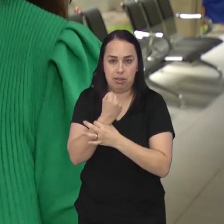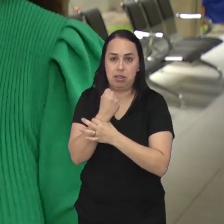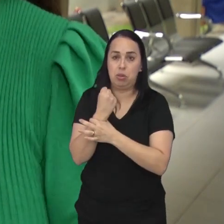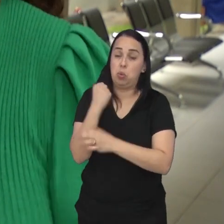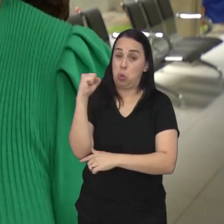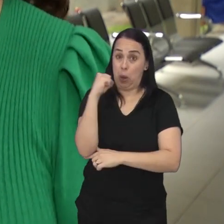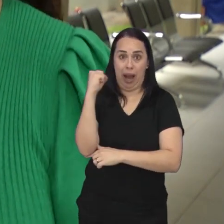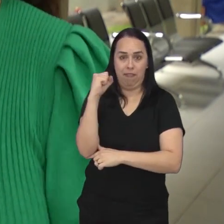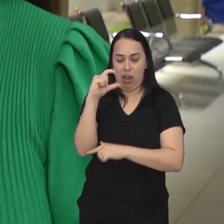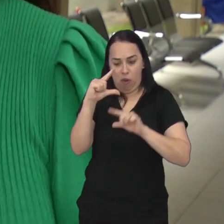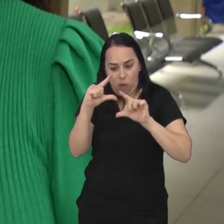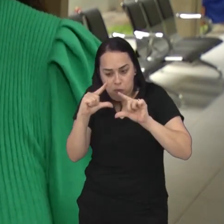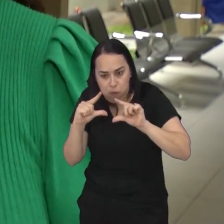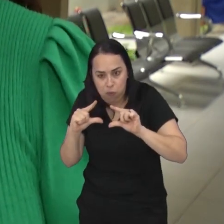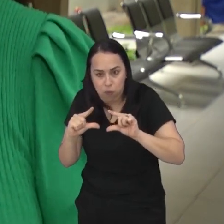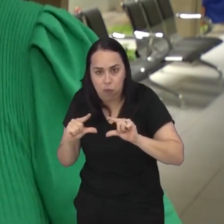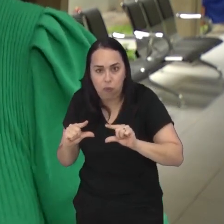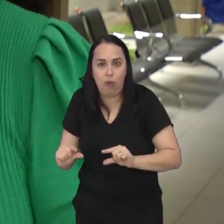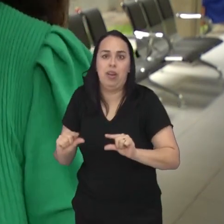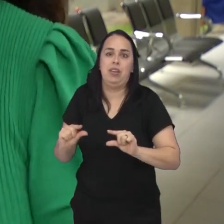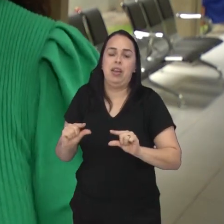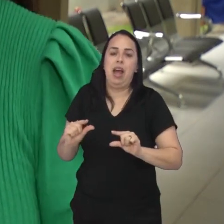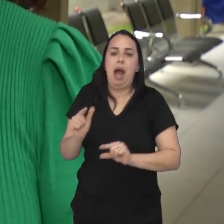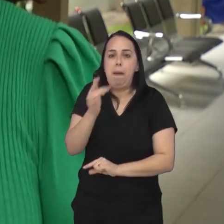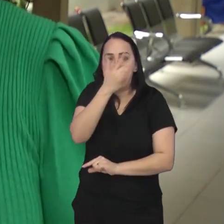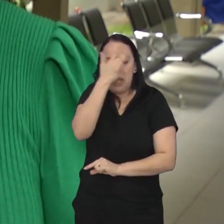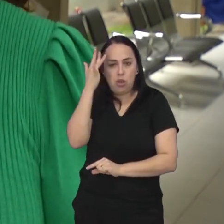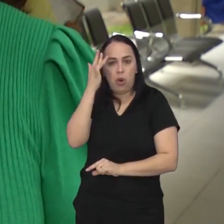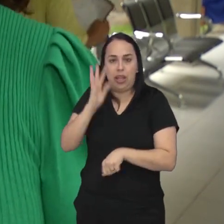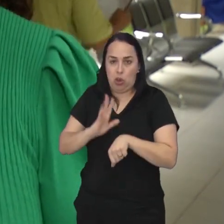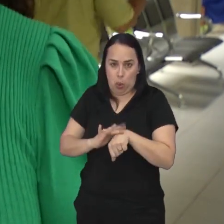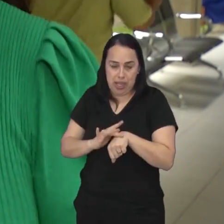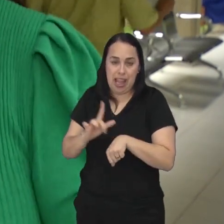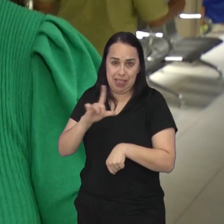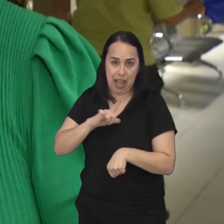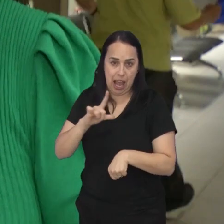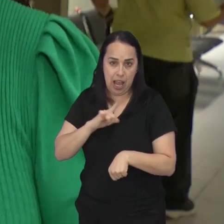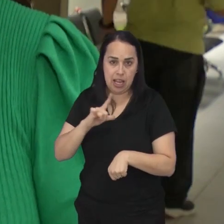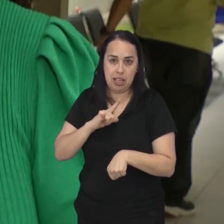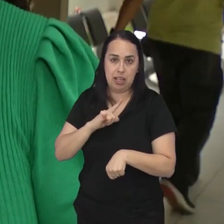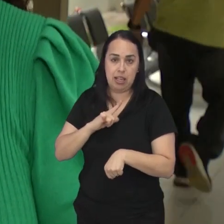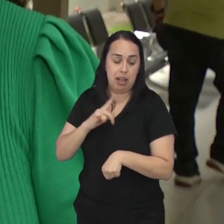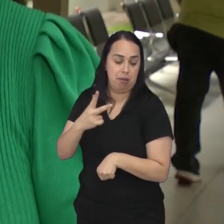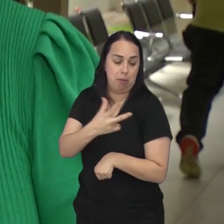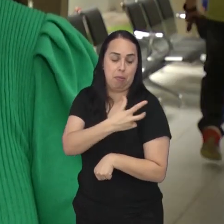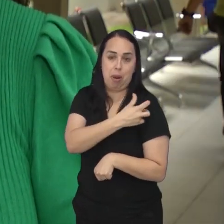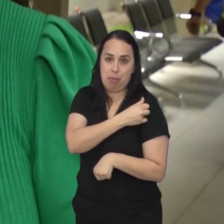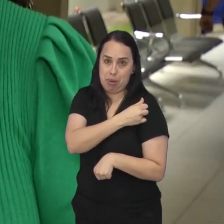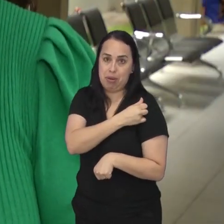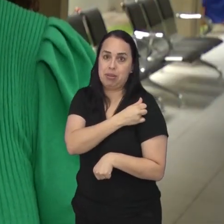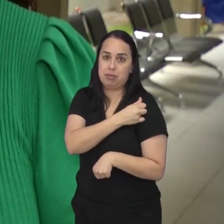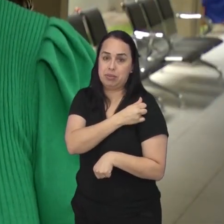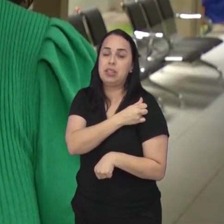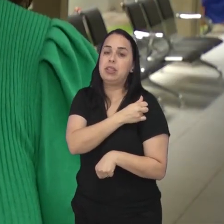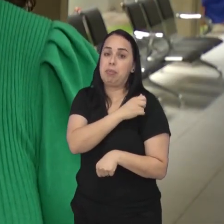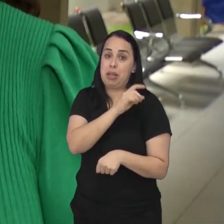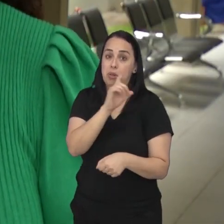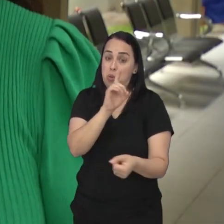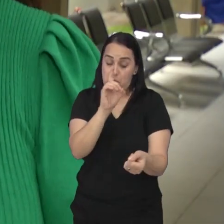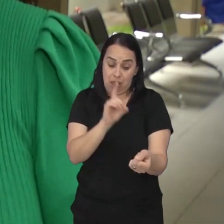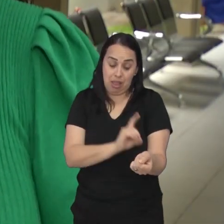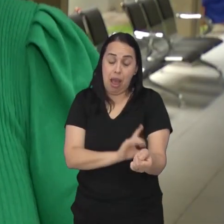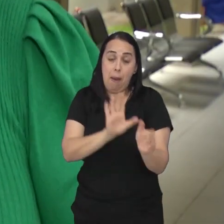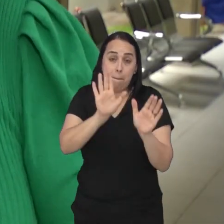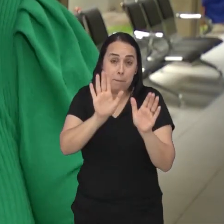essa gravidade, né? Não, ela protege da pessoa ter a doença, porque ela é uma vacina que vai contemplar os 4 sorotipos da